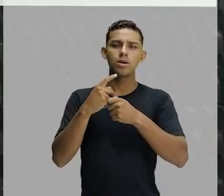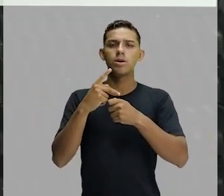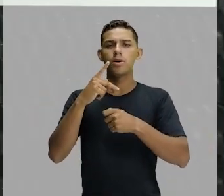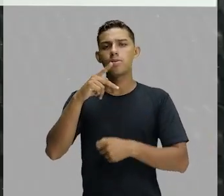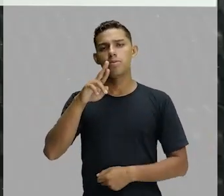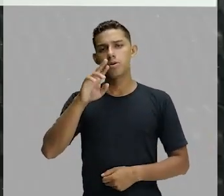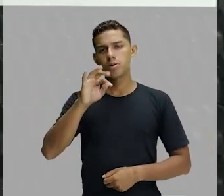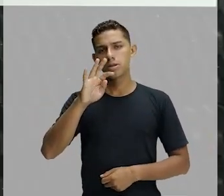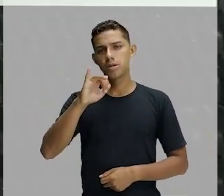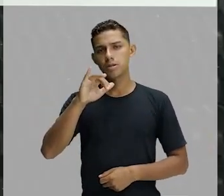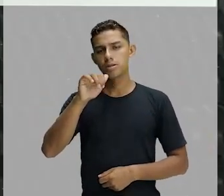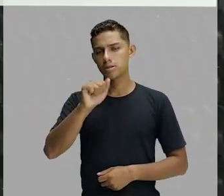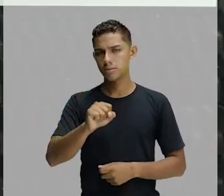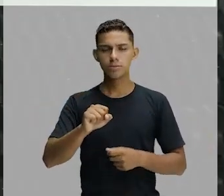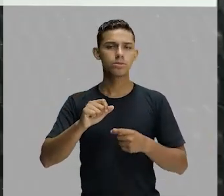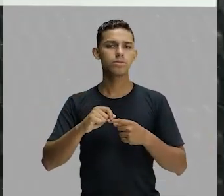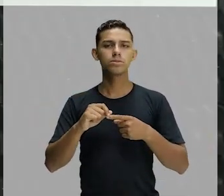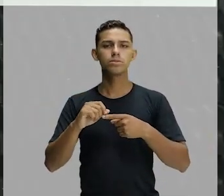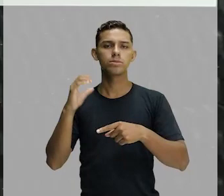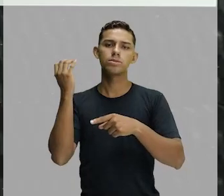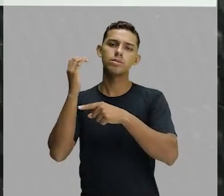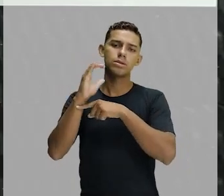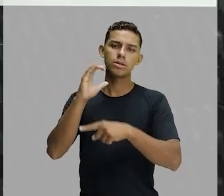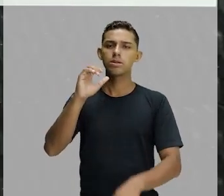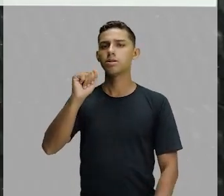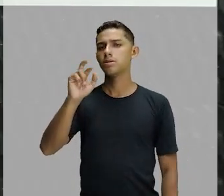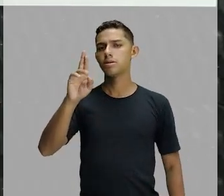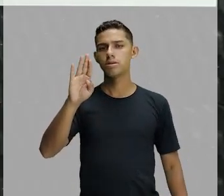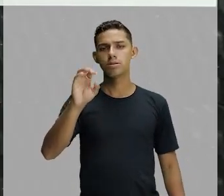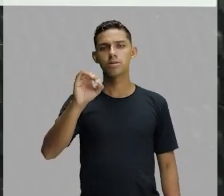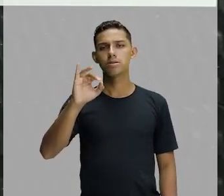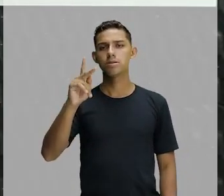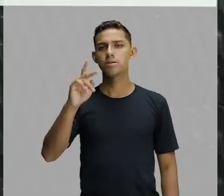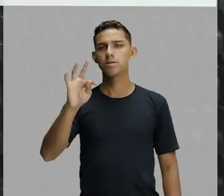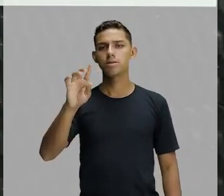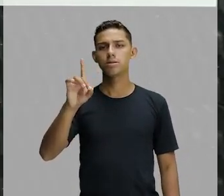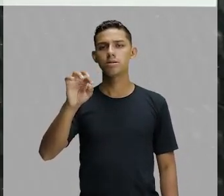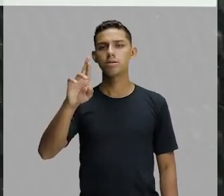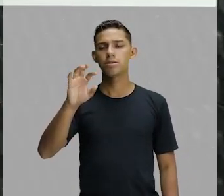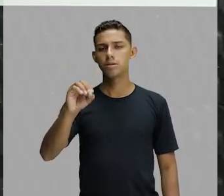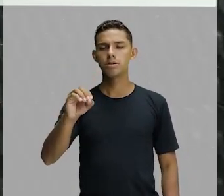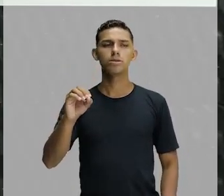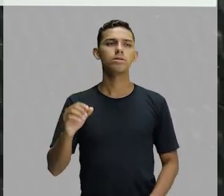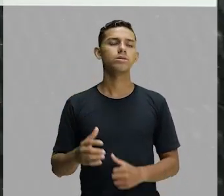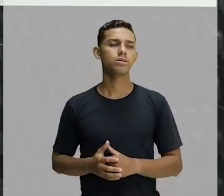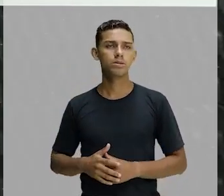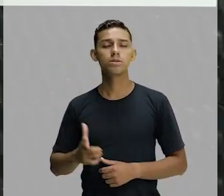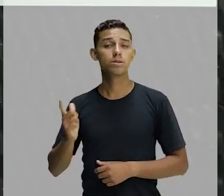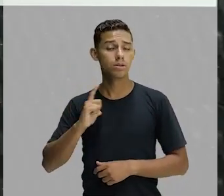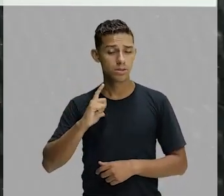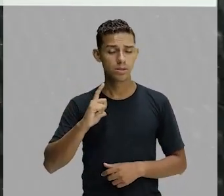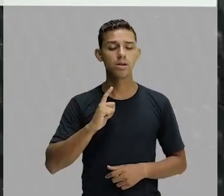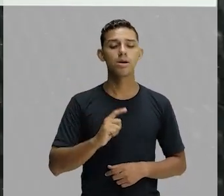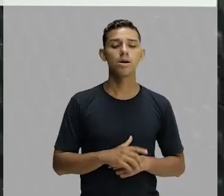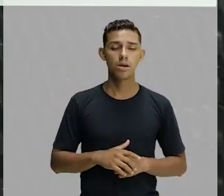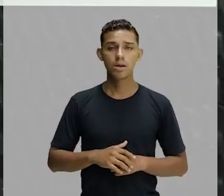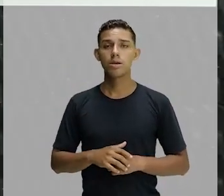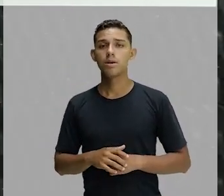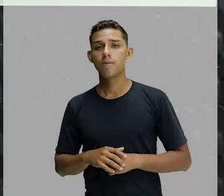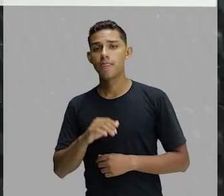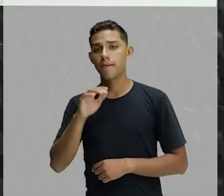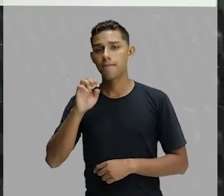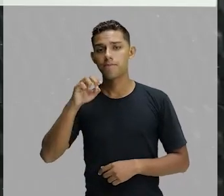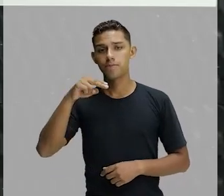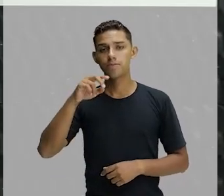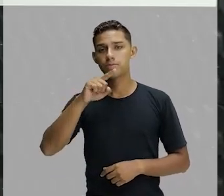proteínas, além de carboidratos, né, que é fabricado através da fotossíntese. Ela vai fabricar proteínas,